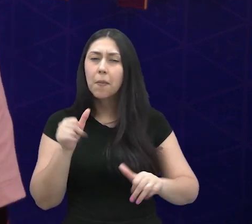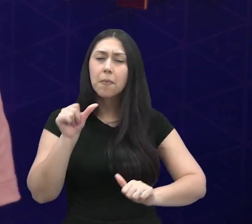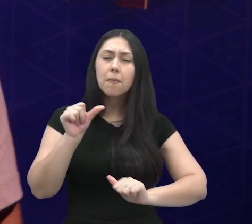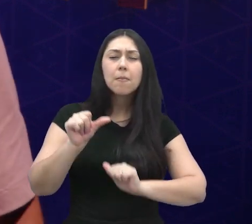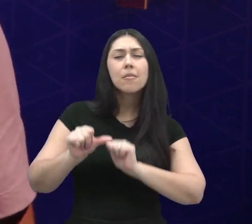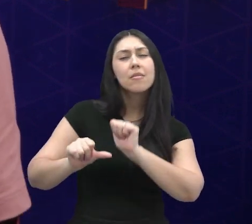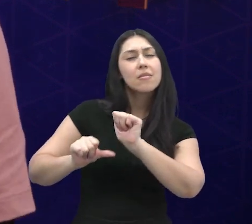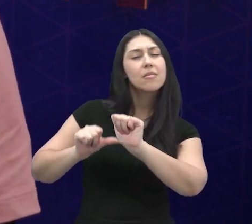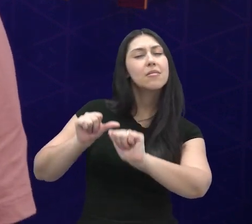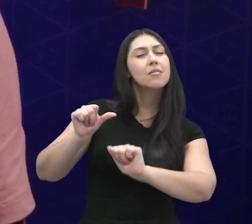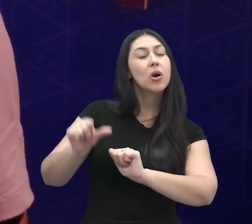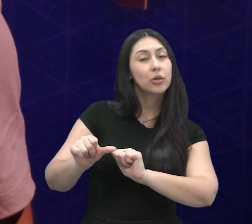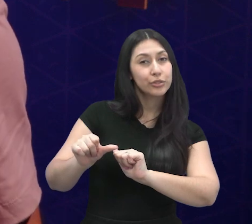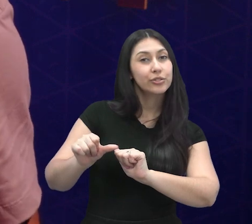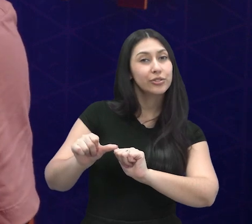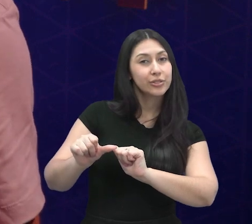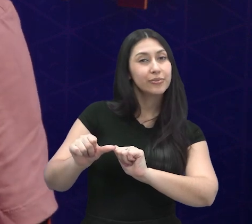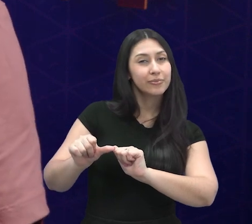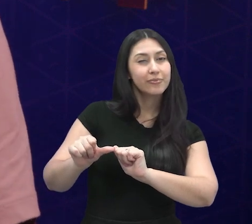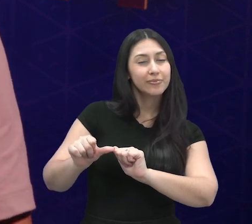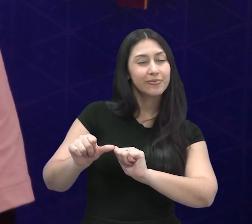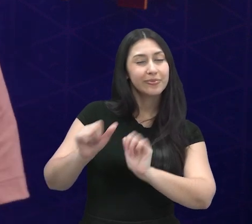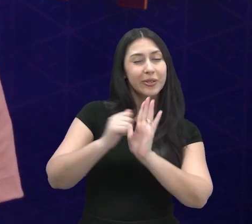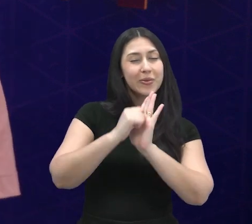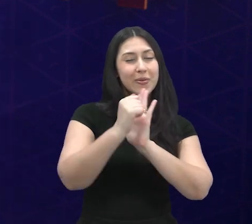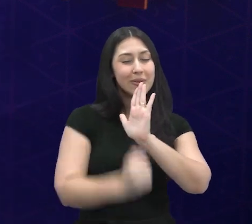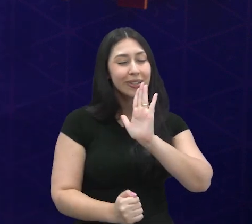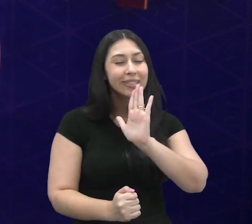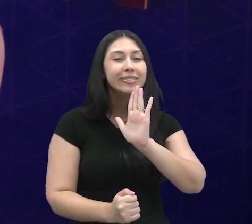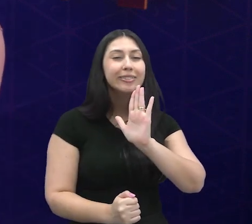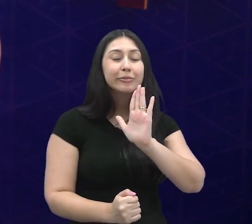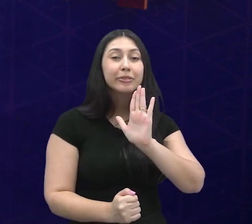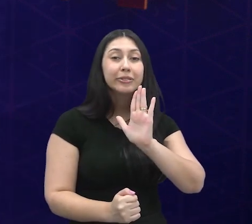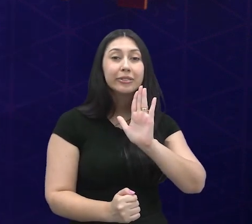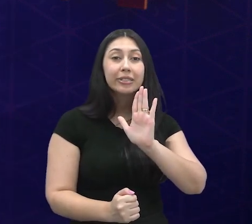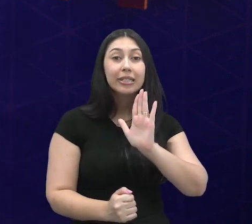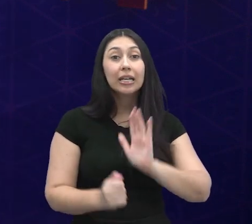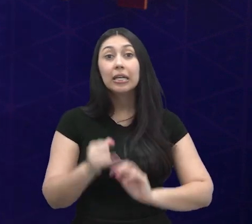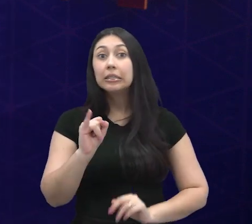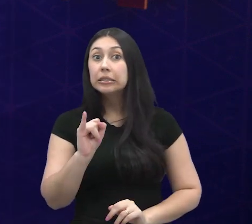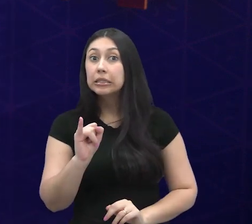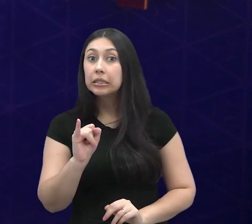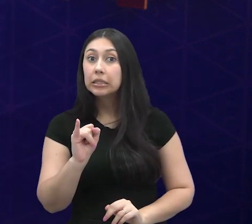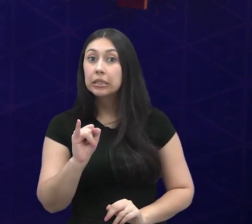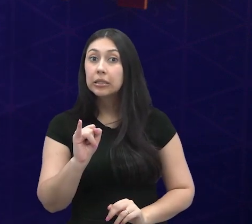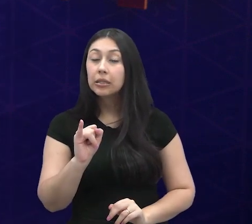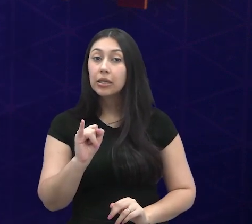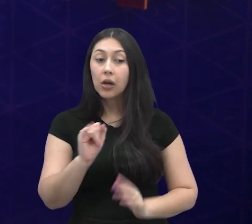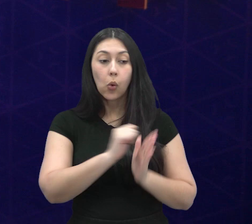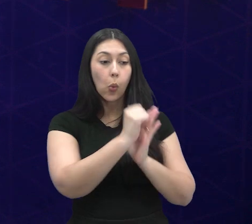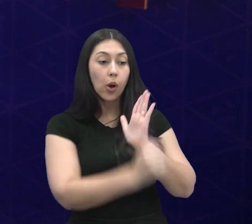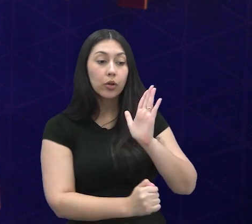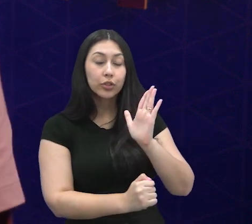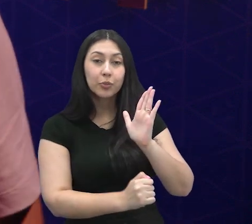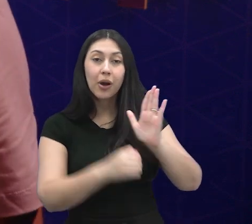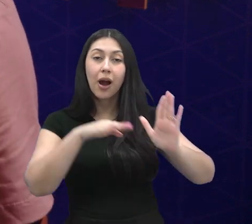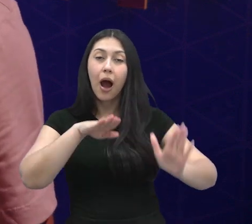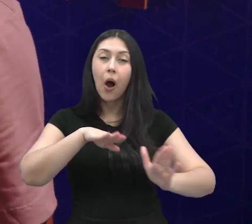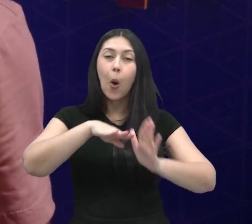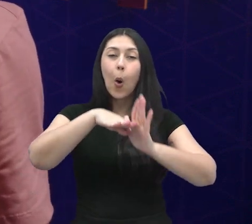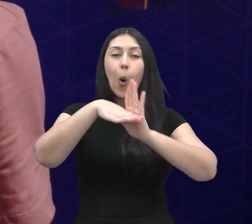aprenda, né? Você desensine o seu algoritmo a gostar disso. Se você também ensina o seu algoritmo a